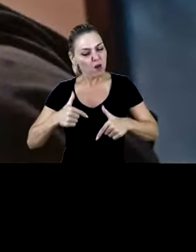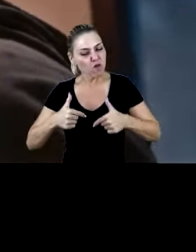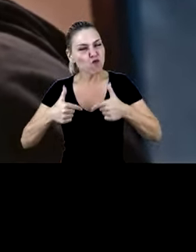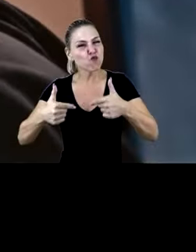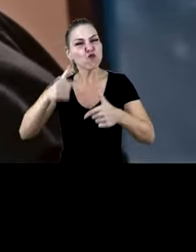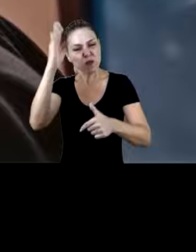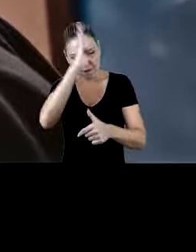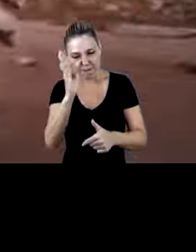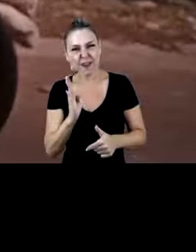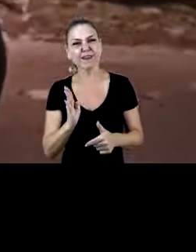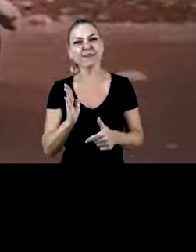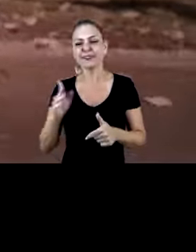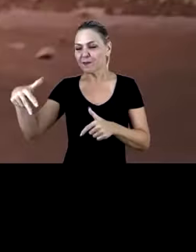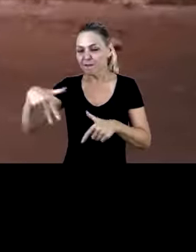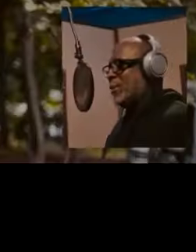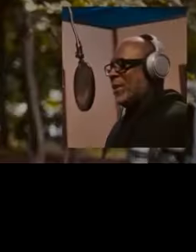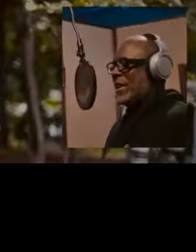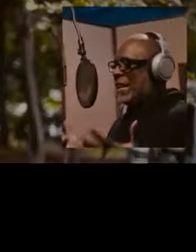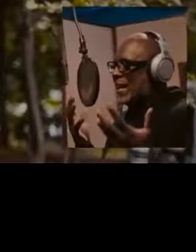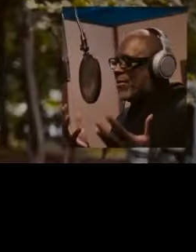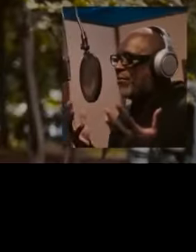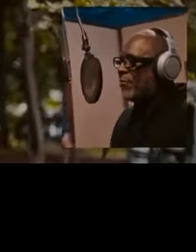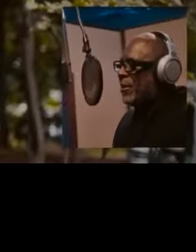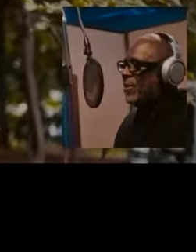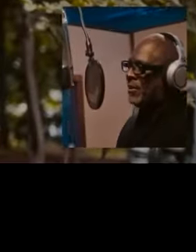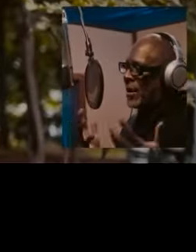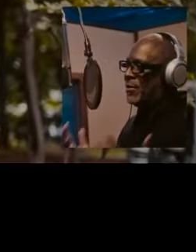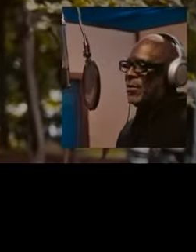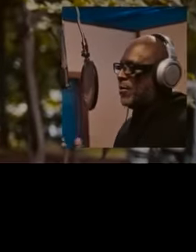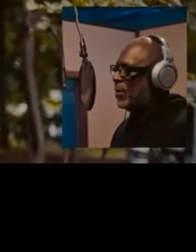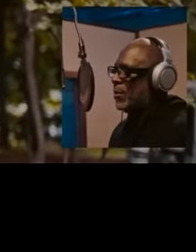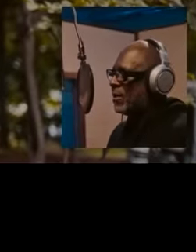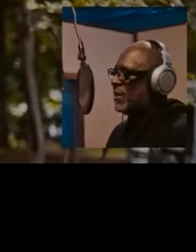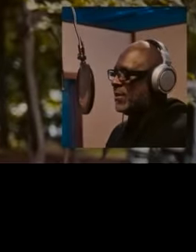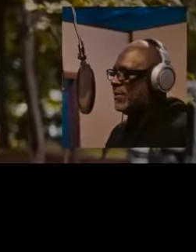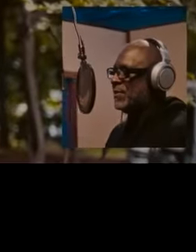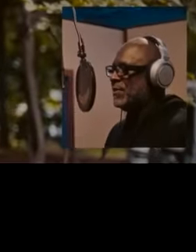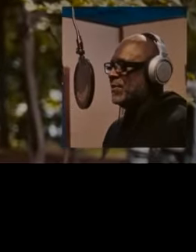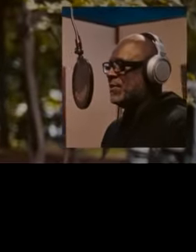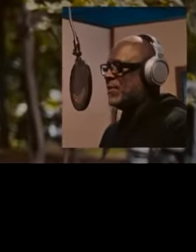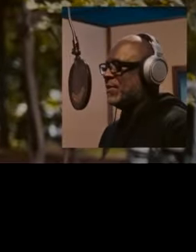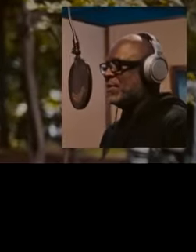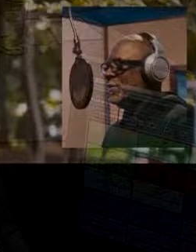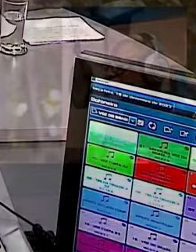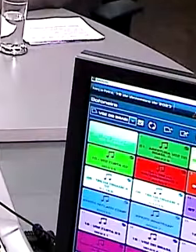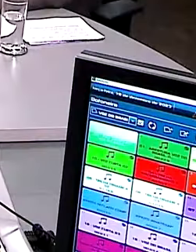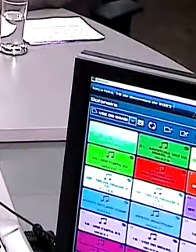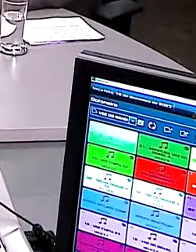curva que estende as mãos a todos porque cada filho tem o seu